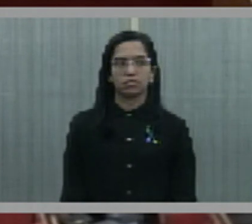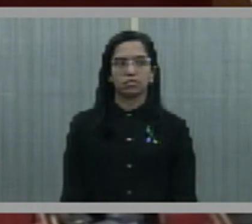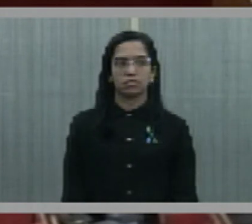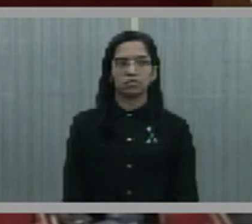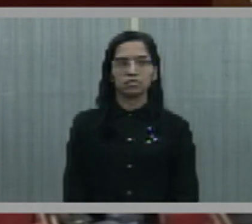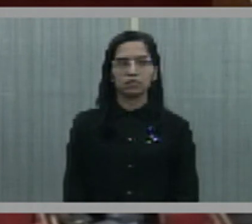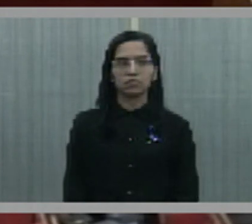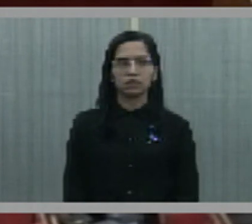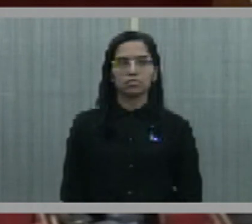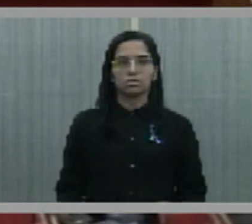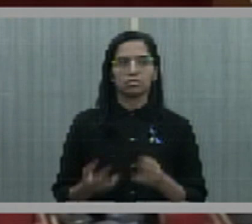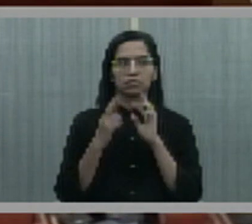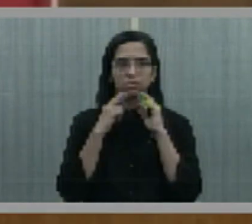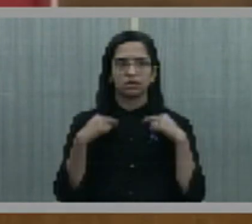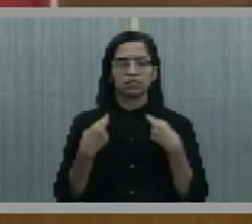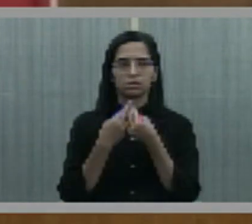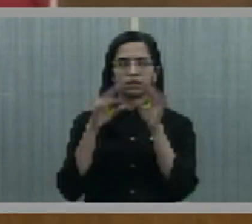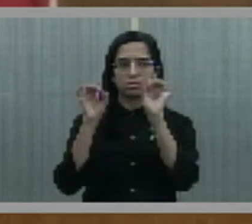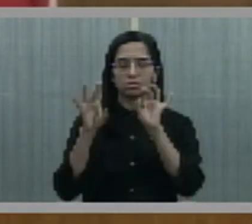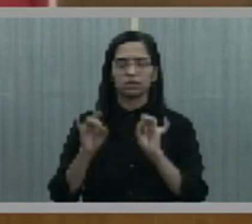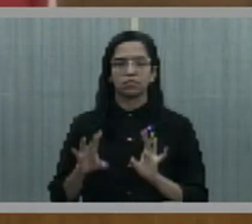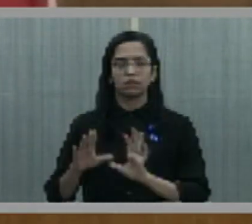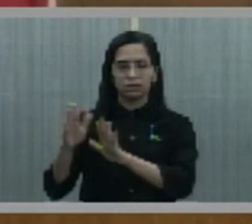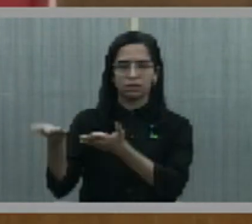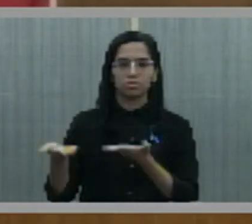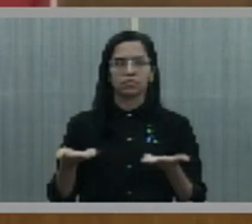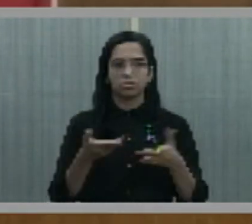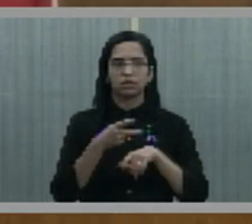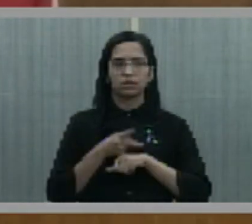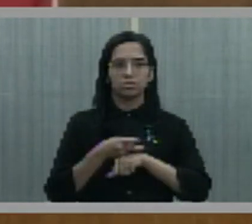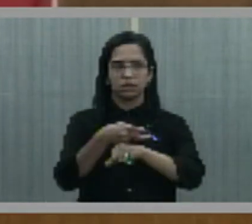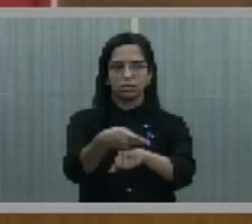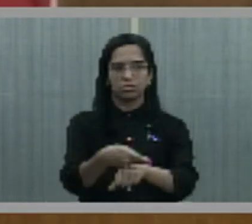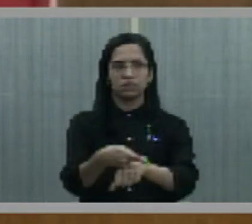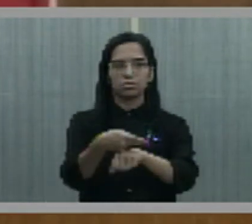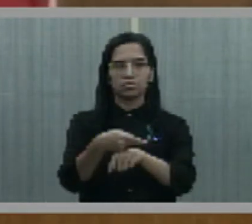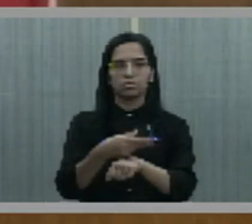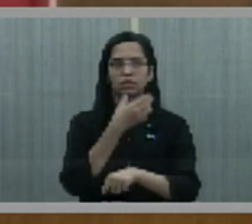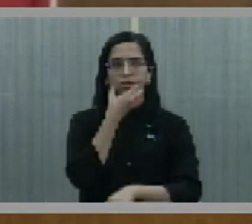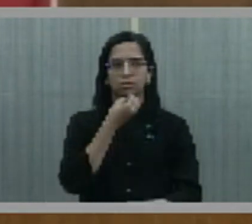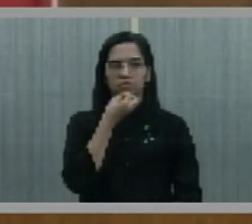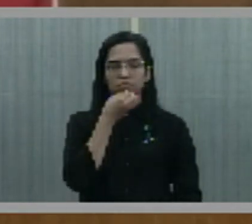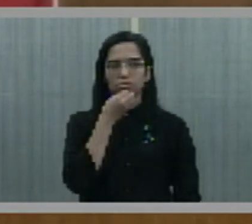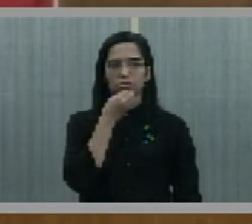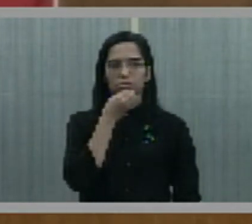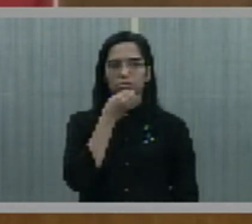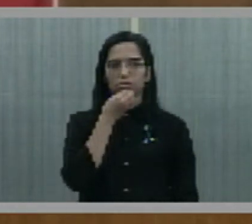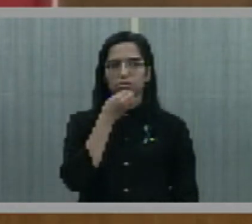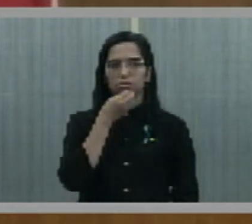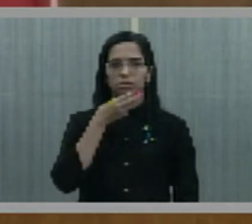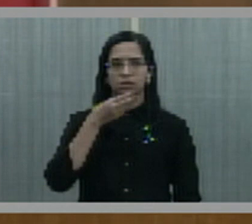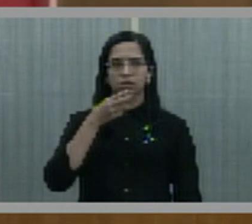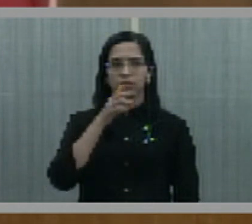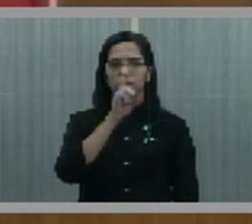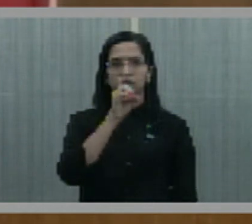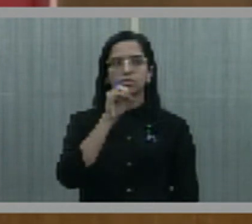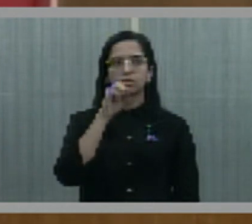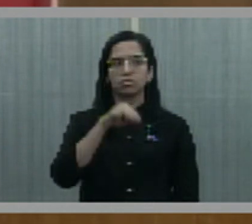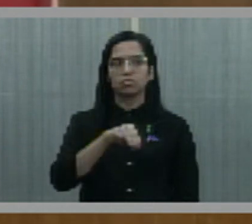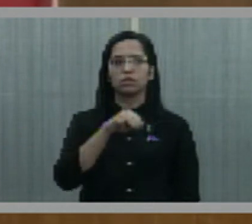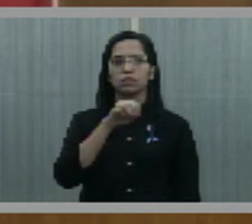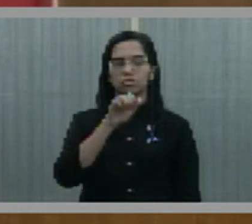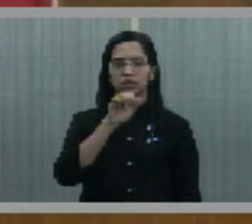Essa sessão solene foi convocada para a entrega do título de cidadania honorária piauiense aos excelentíssimos referendíssimos senhores